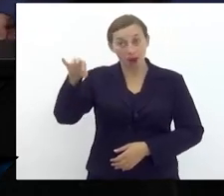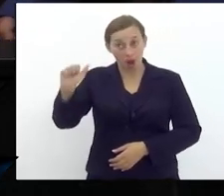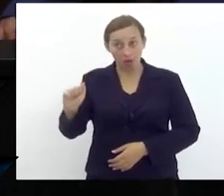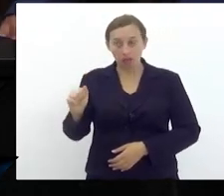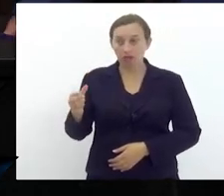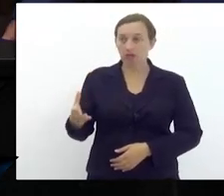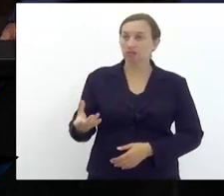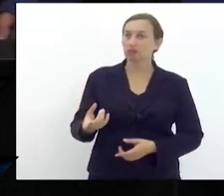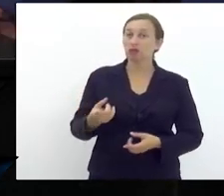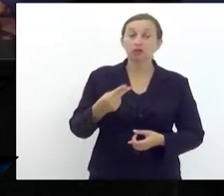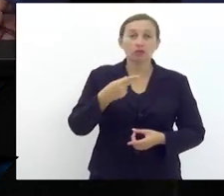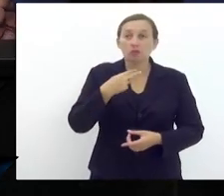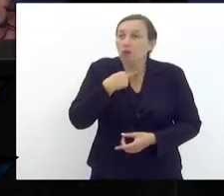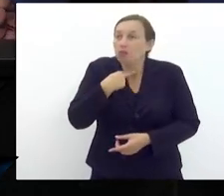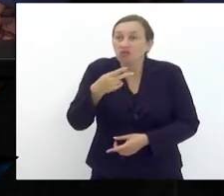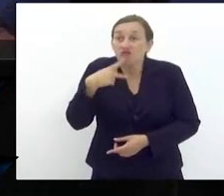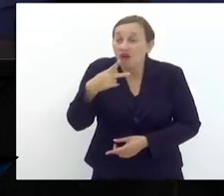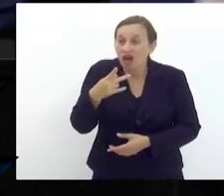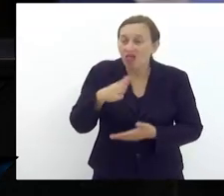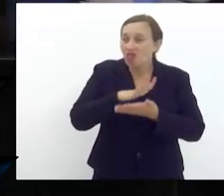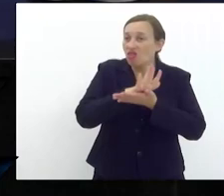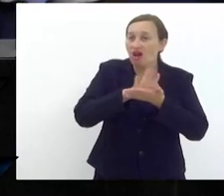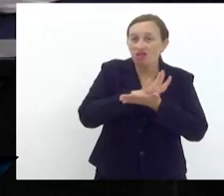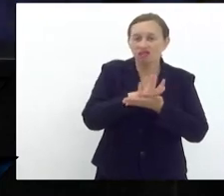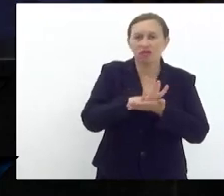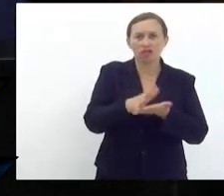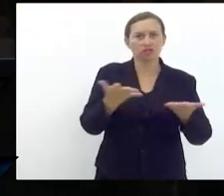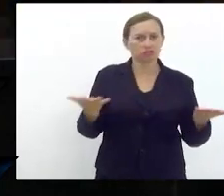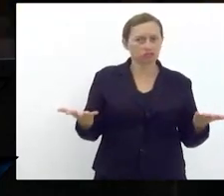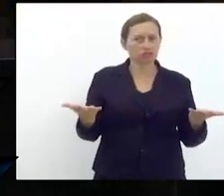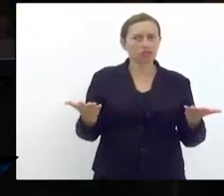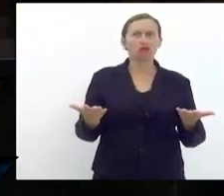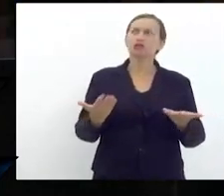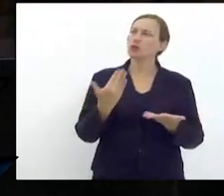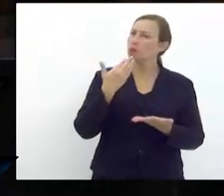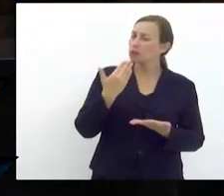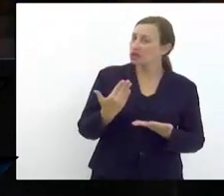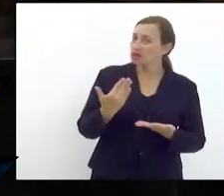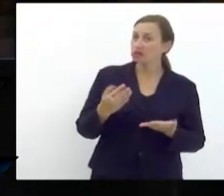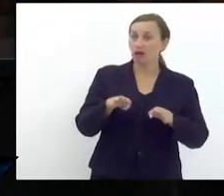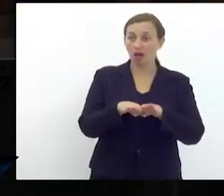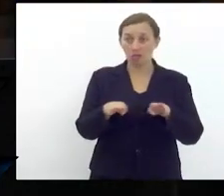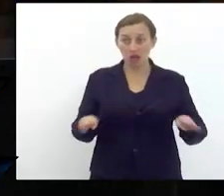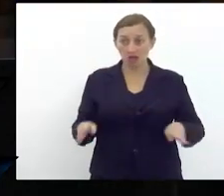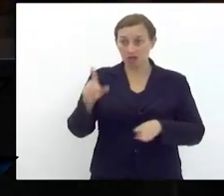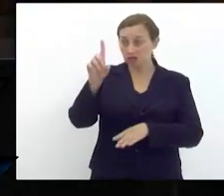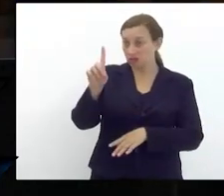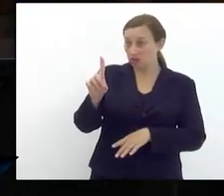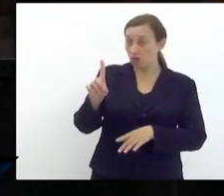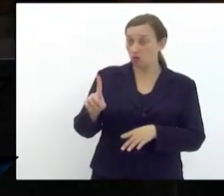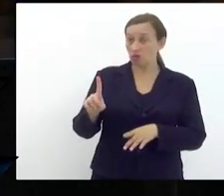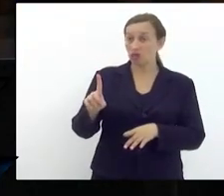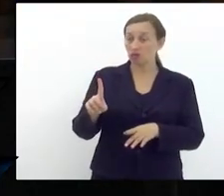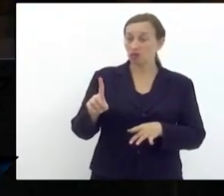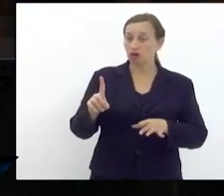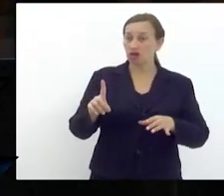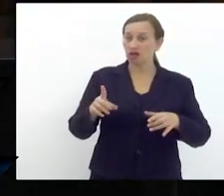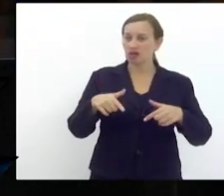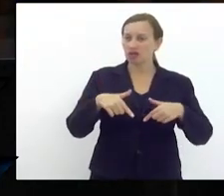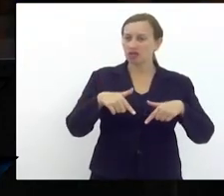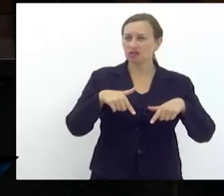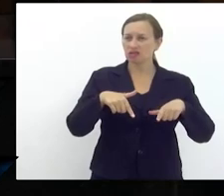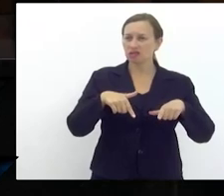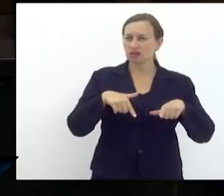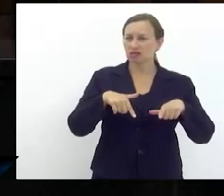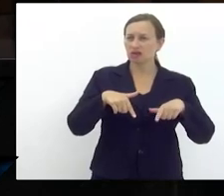do seu mandato e nós estamos conferindo solicitando a mesa diretora essa condecoração ao